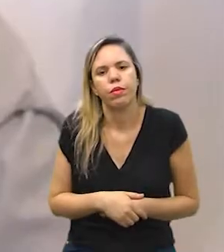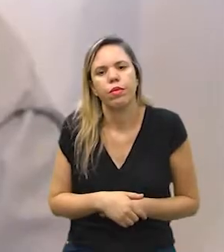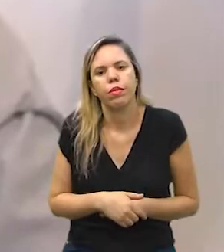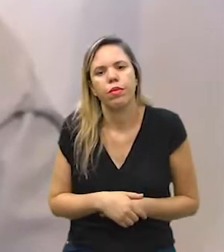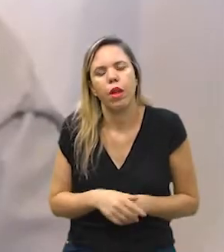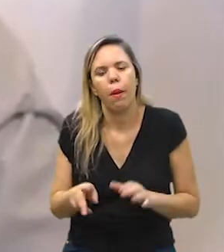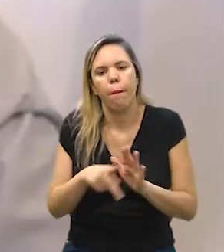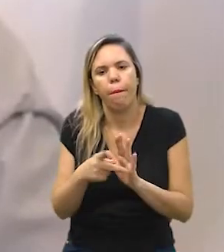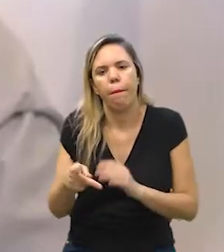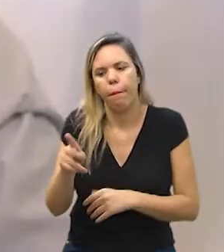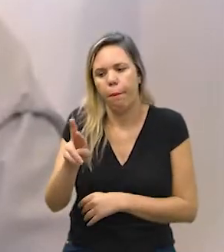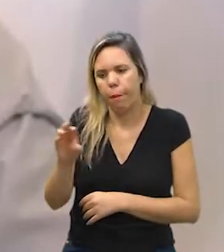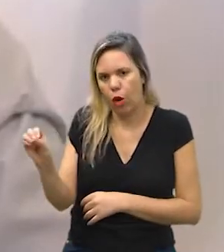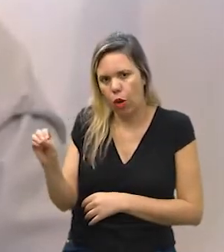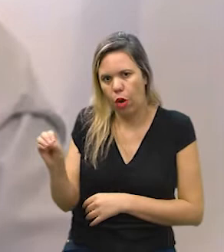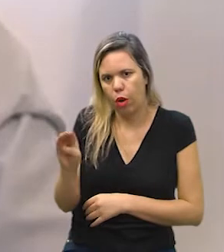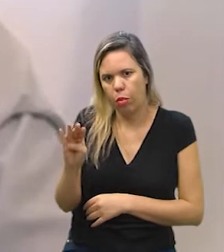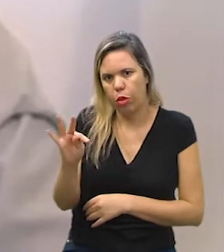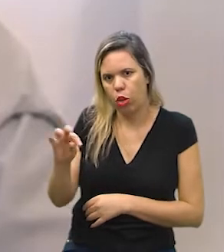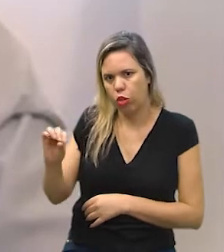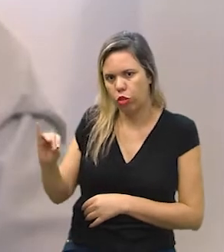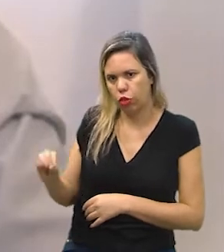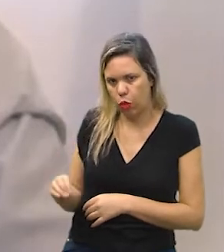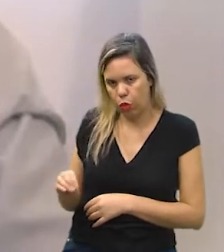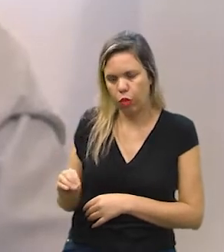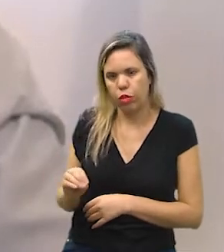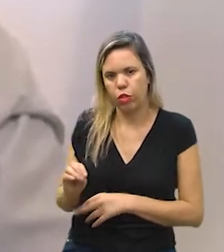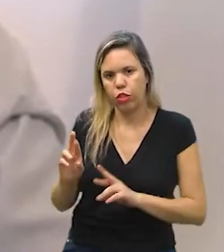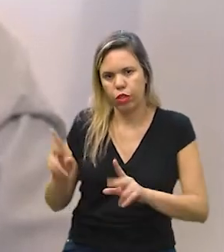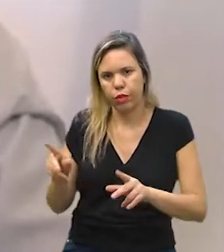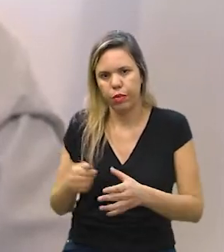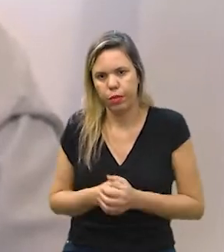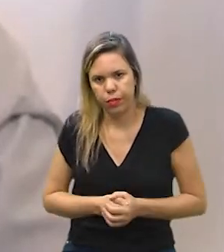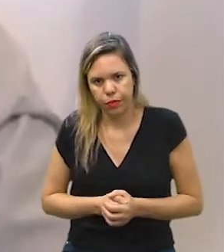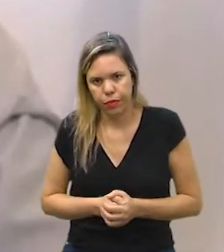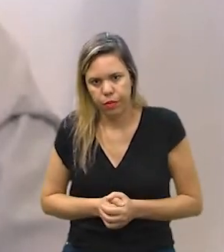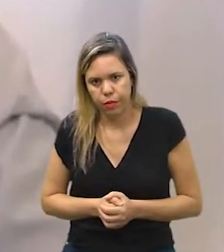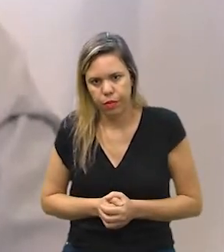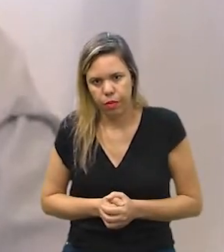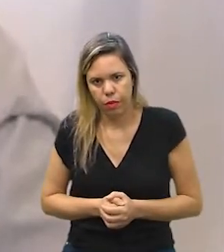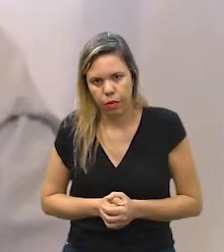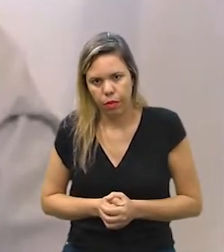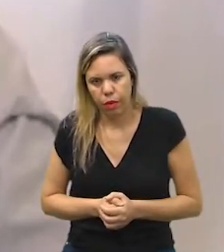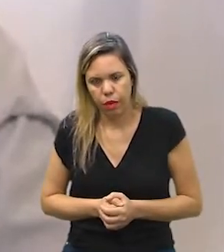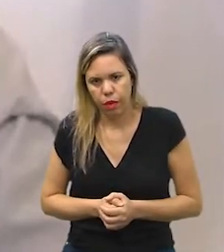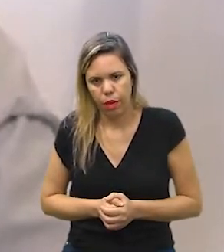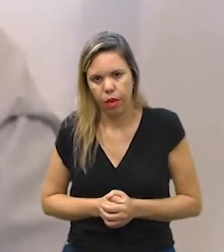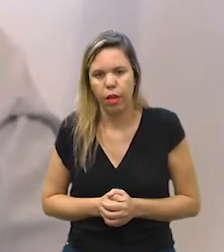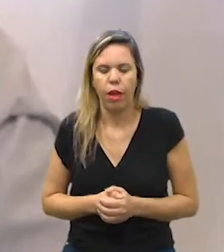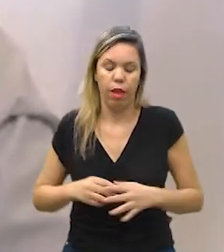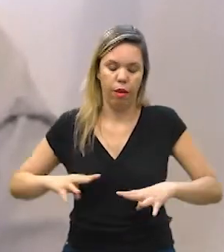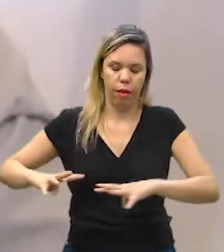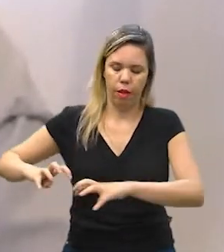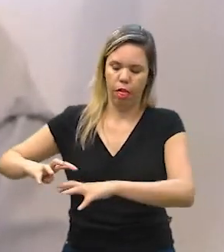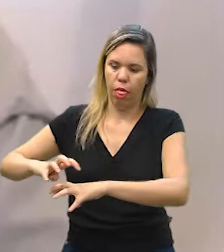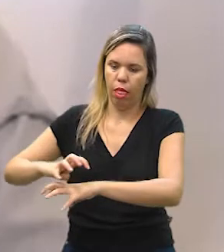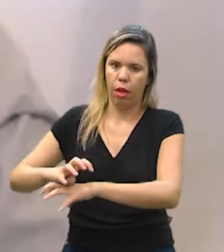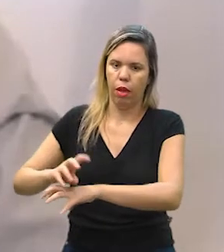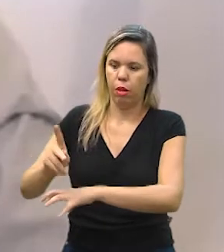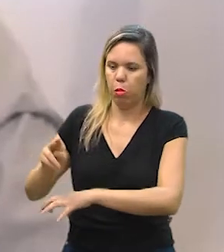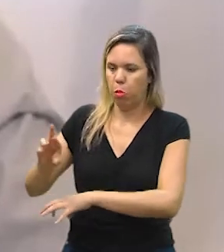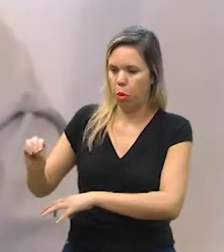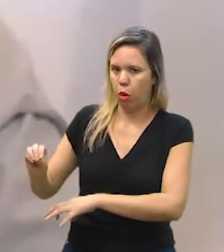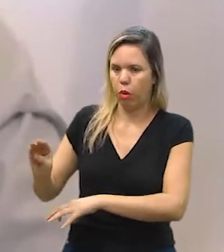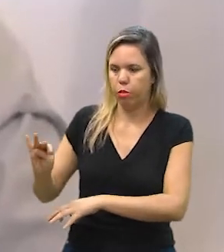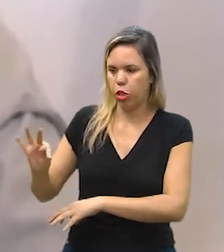o probiótico é um pouco diferente. O probiótico são micro-organismos vivos, tá?